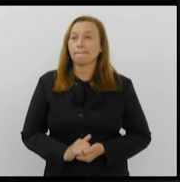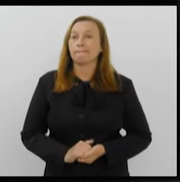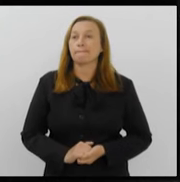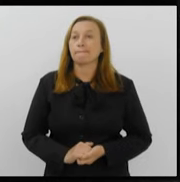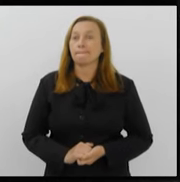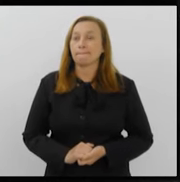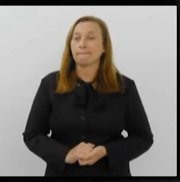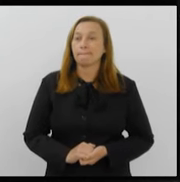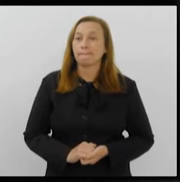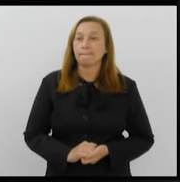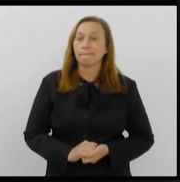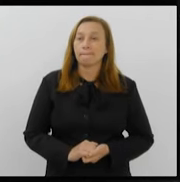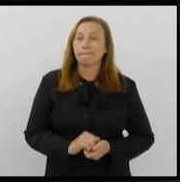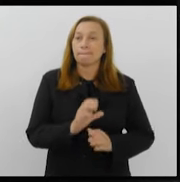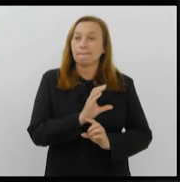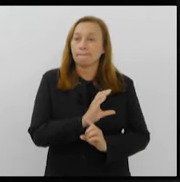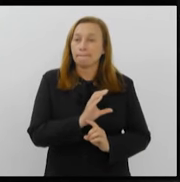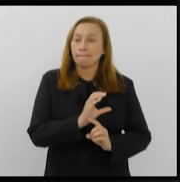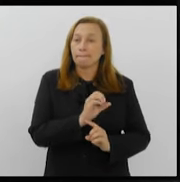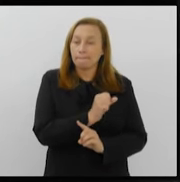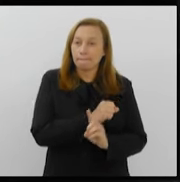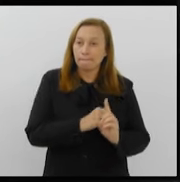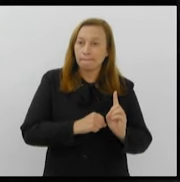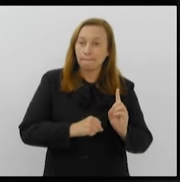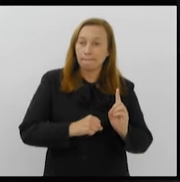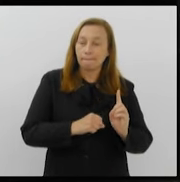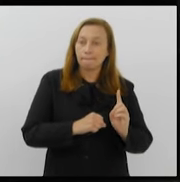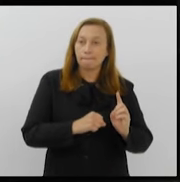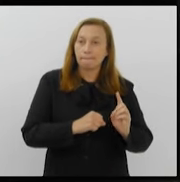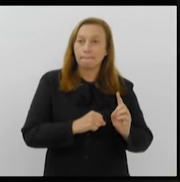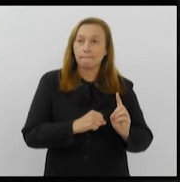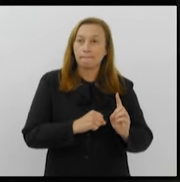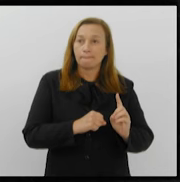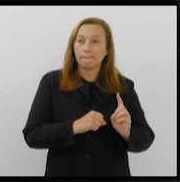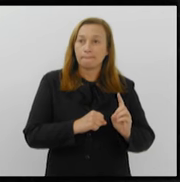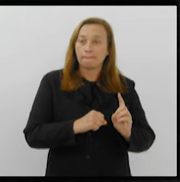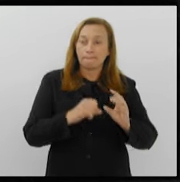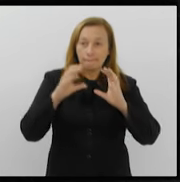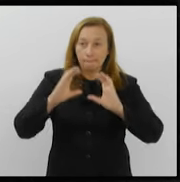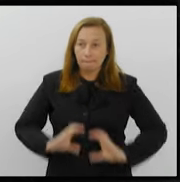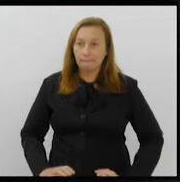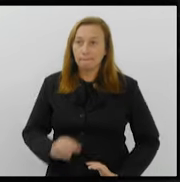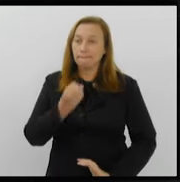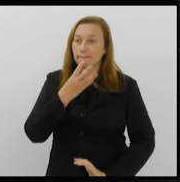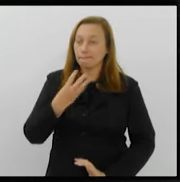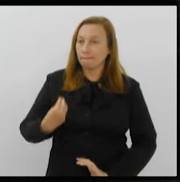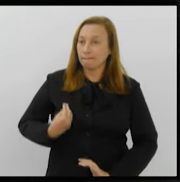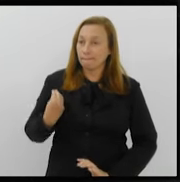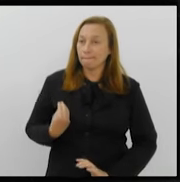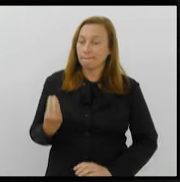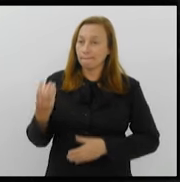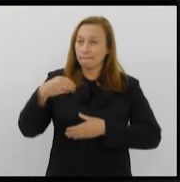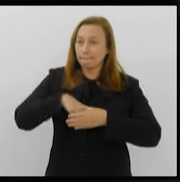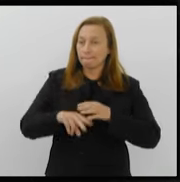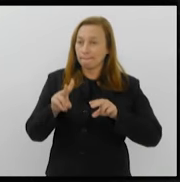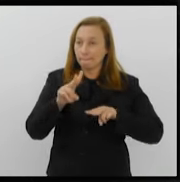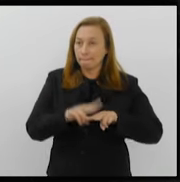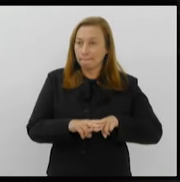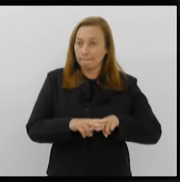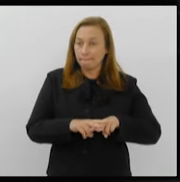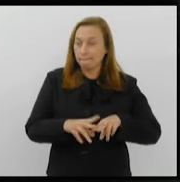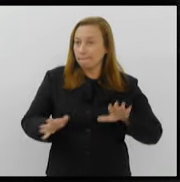Os cidadãos de bem vão ter que morar dentro dos presídios e deixar a criminalidade à solta. Porque só